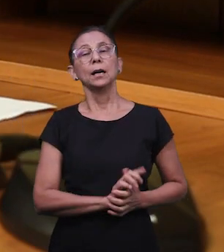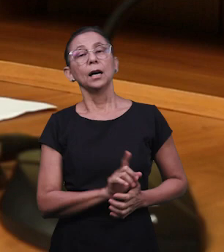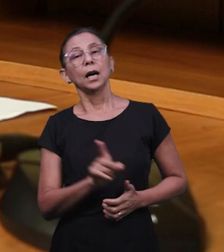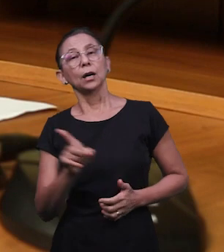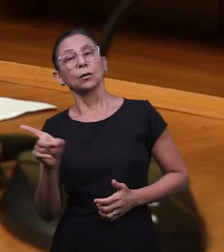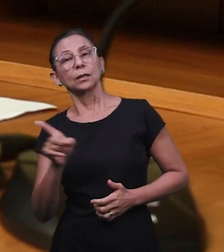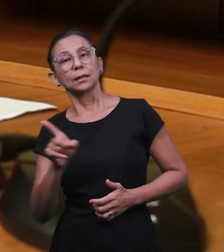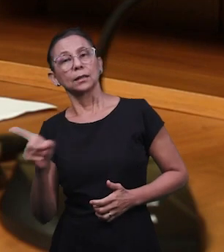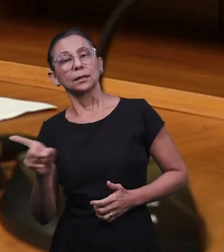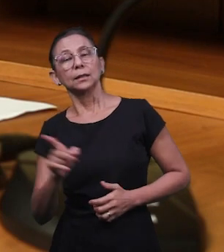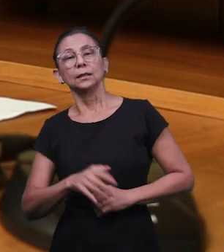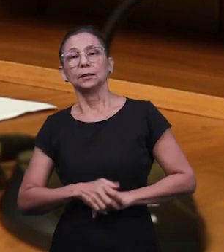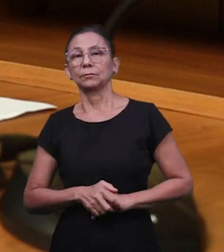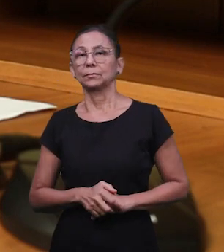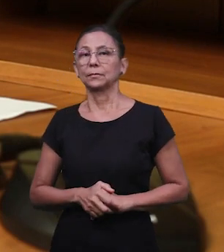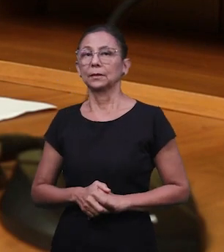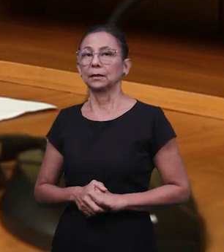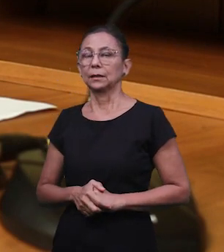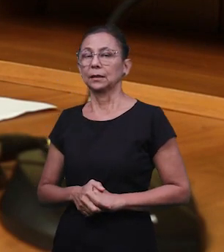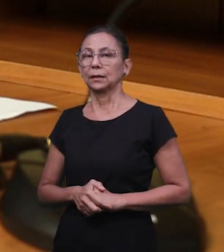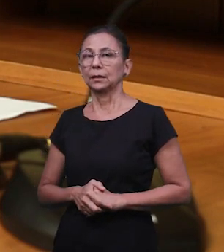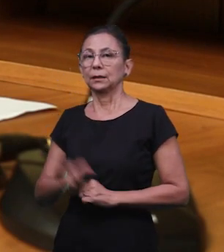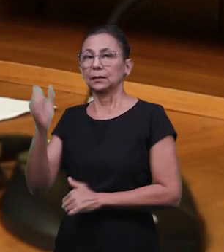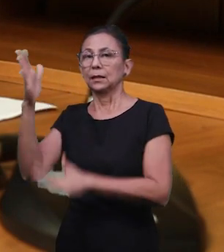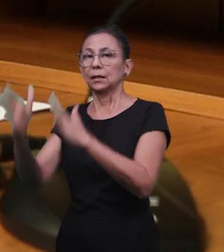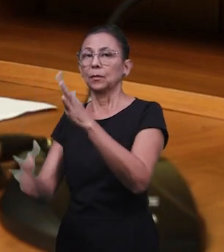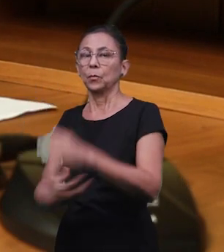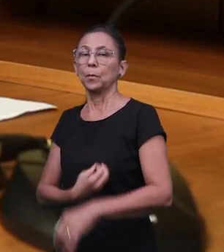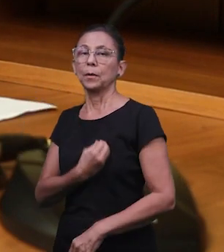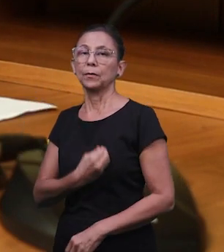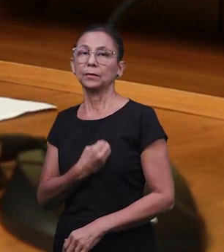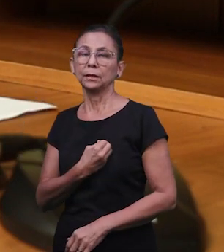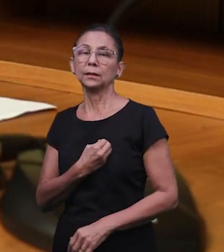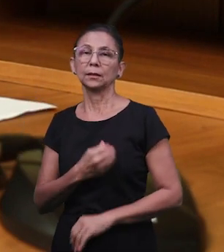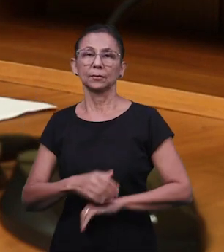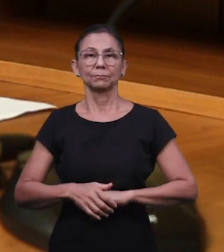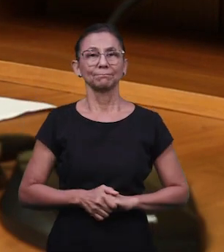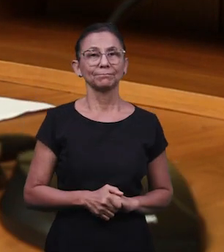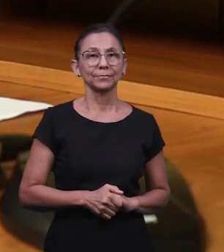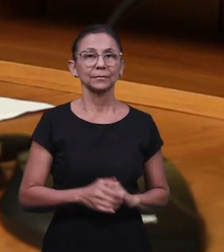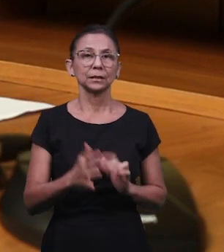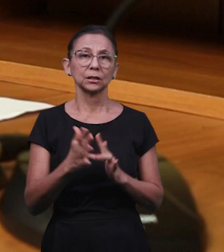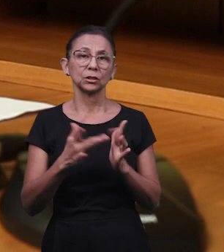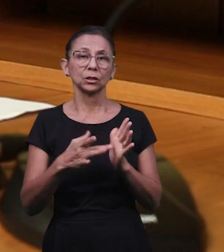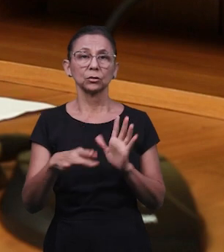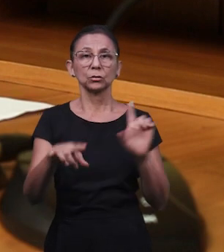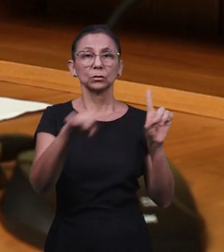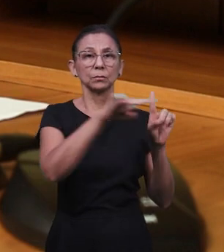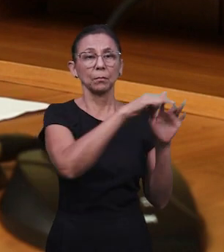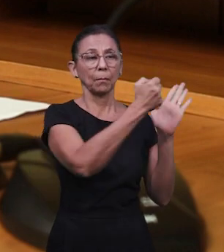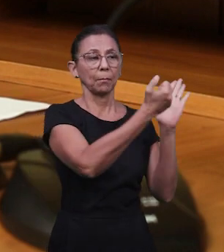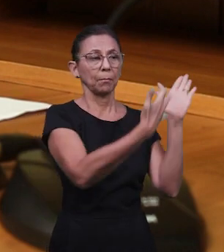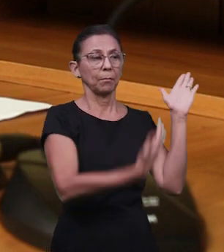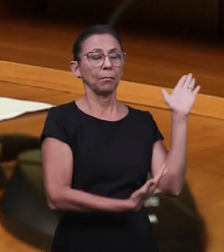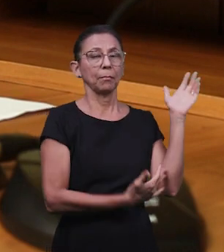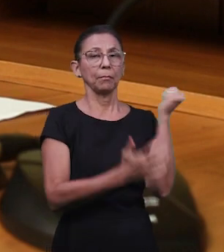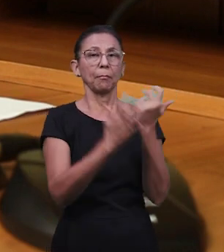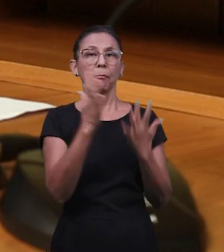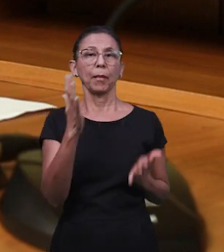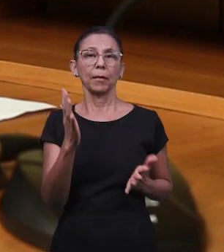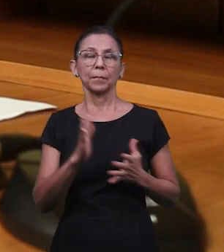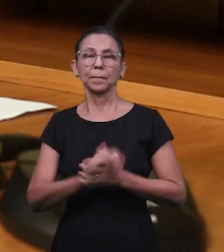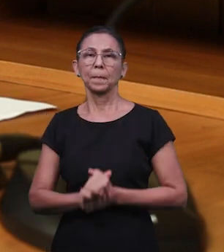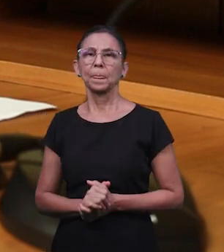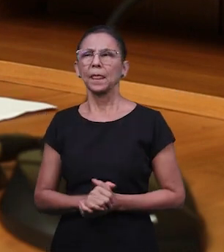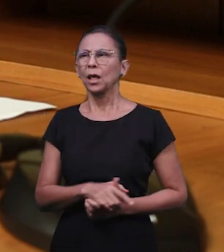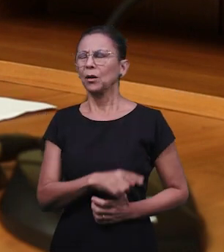uma vida que Jesus derramou. E com ela a fé. Aí você vai me perguntar assim: no Velho Testamento,